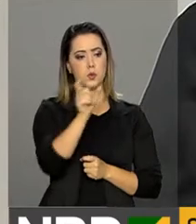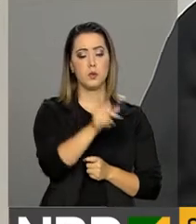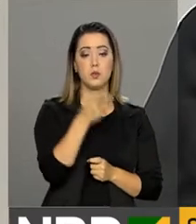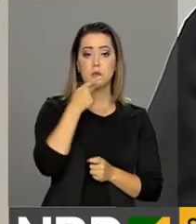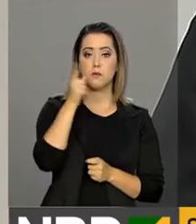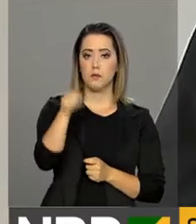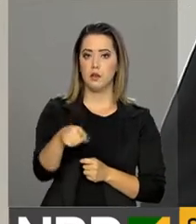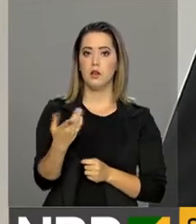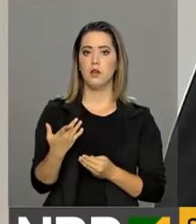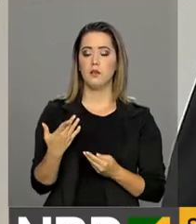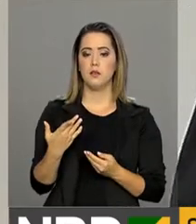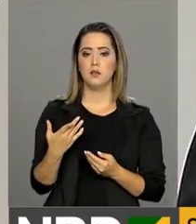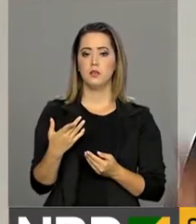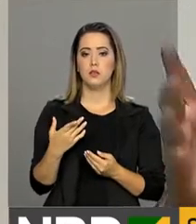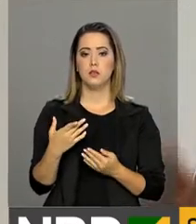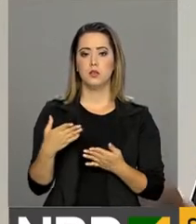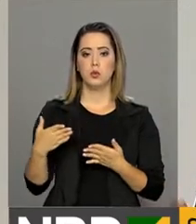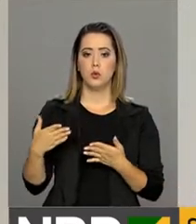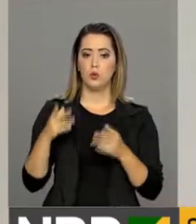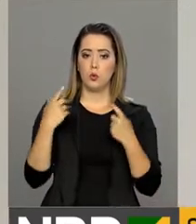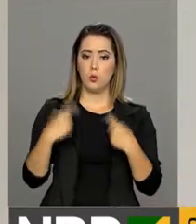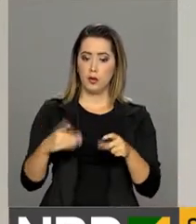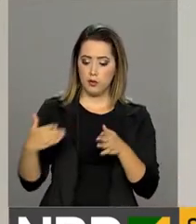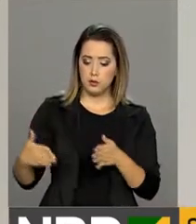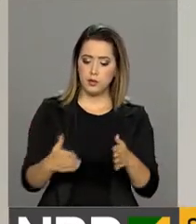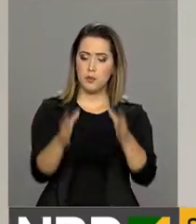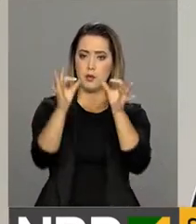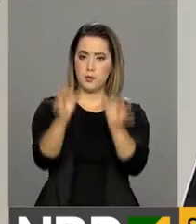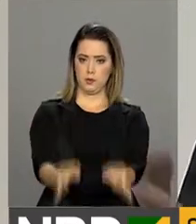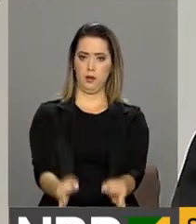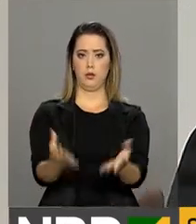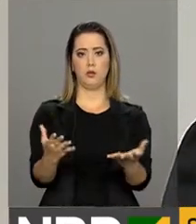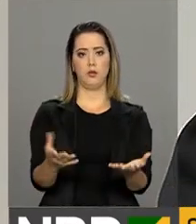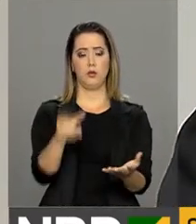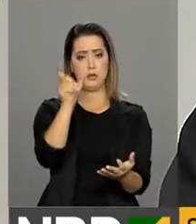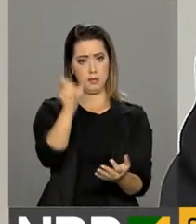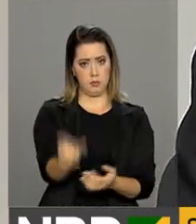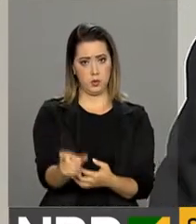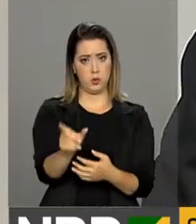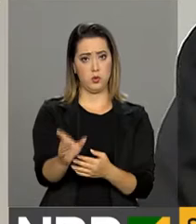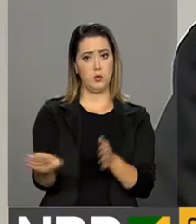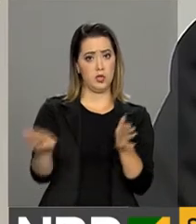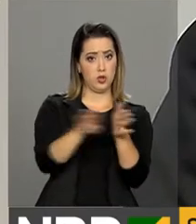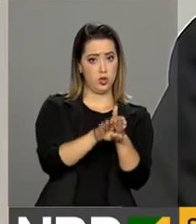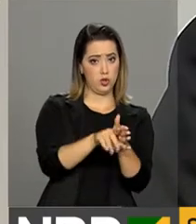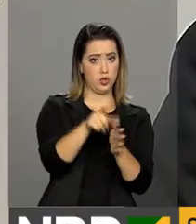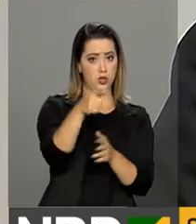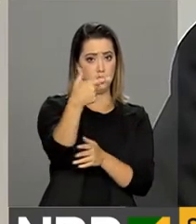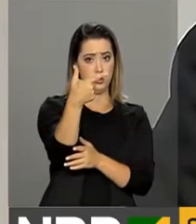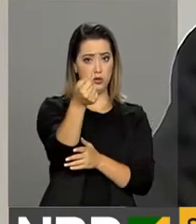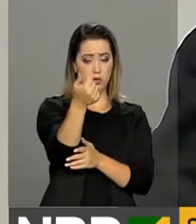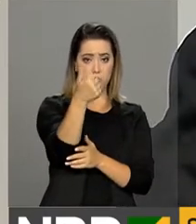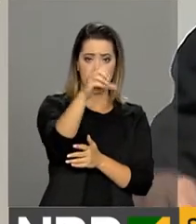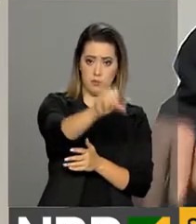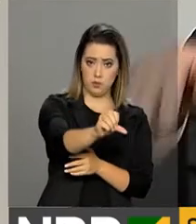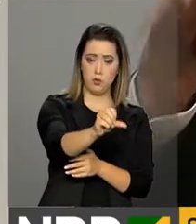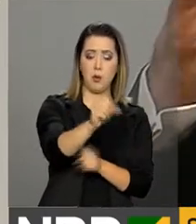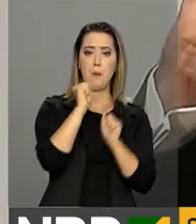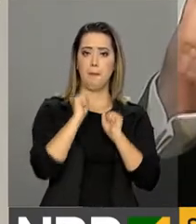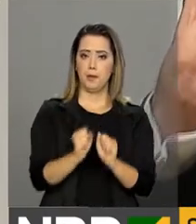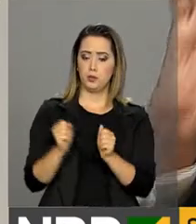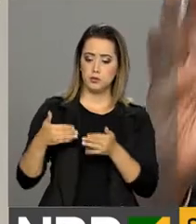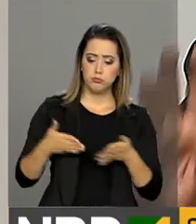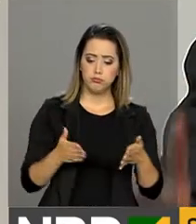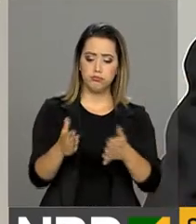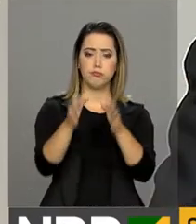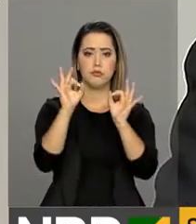votar os trilhos no lugar para que quem chegue em 2019 possa pegar a locomotiva